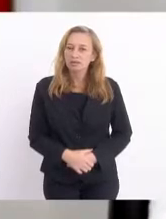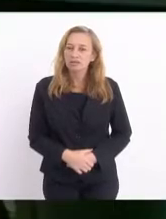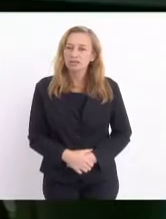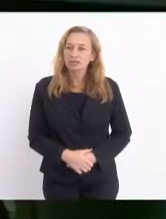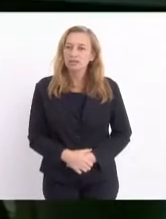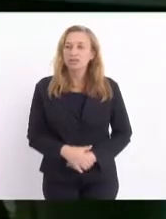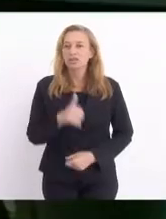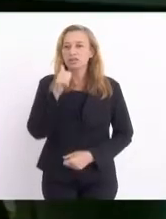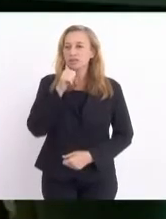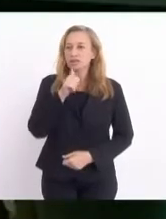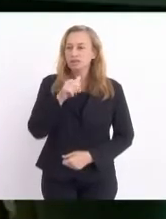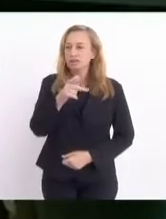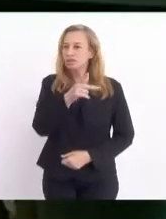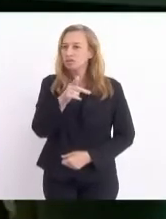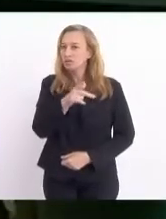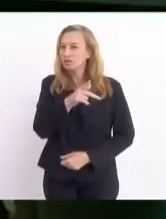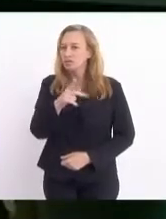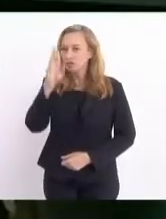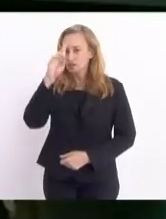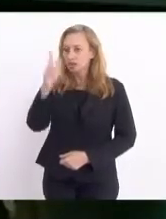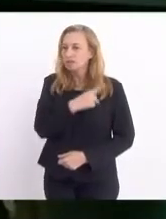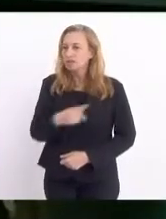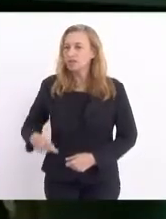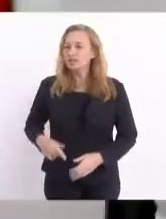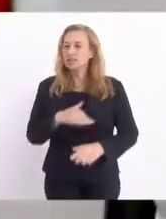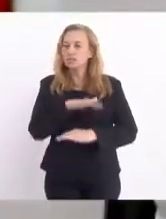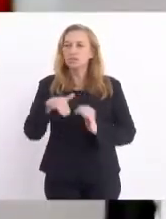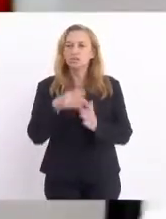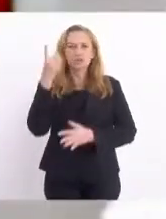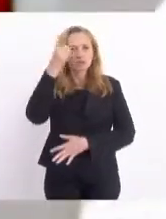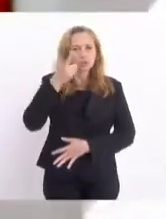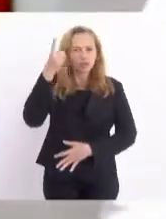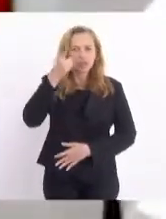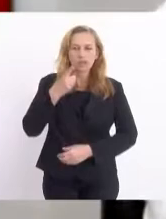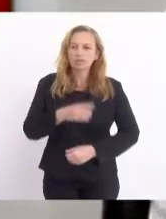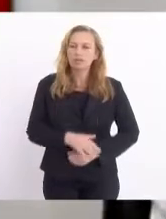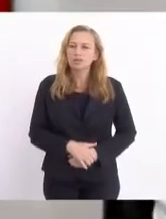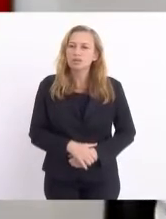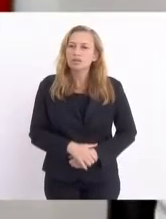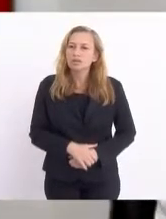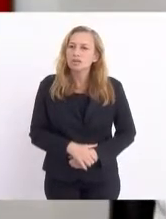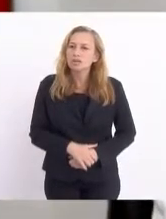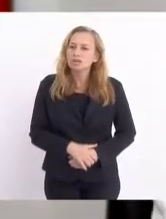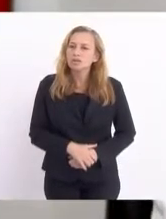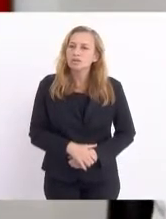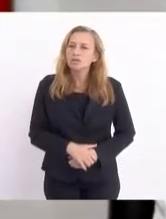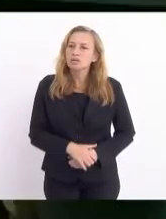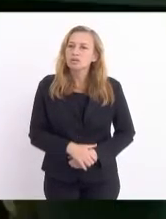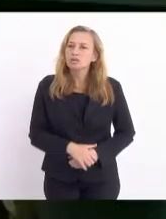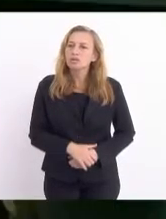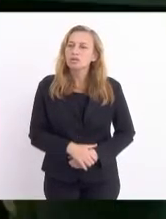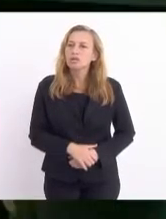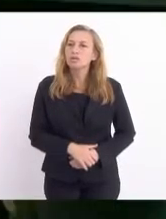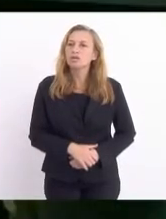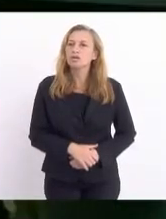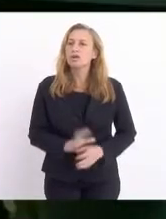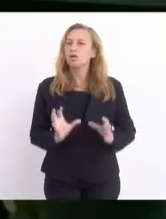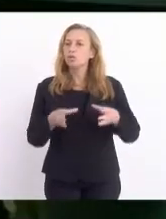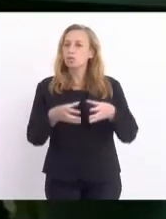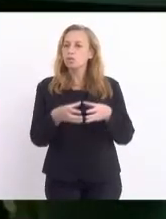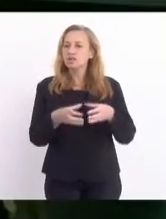Senhora presidenta, senhoras e senhores deputados, o parecer da Comissão da Mulher...